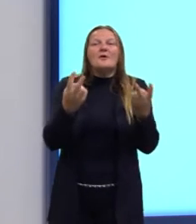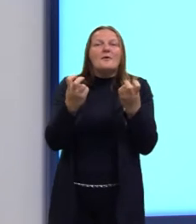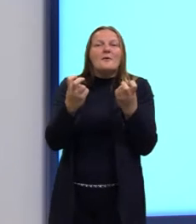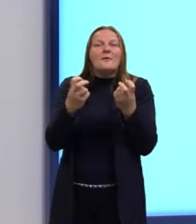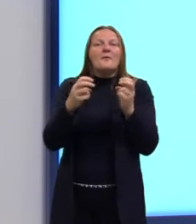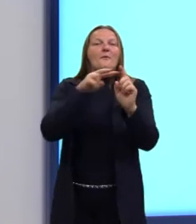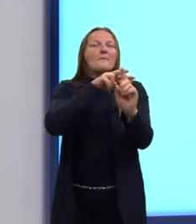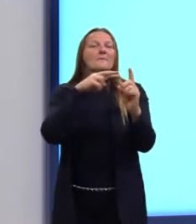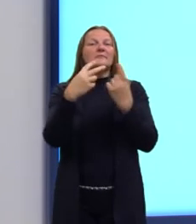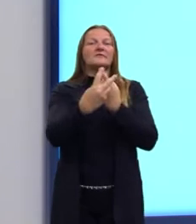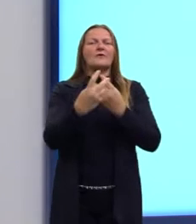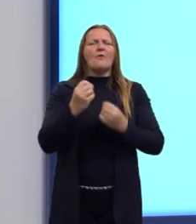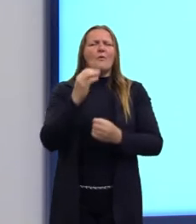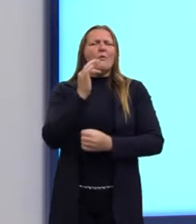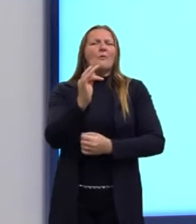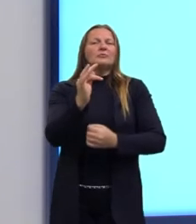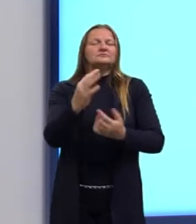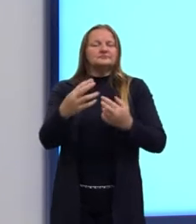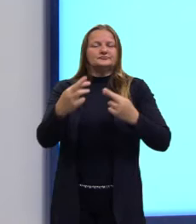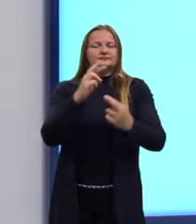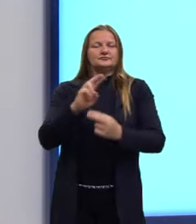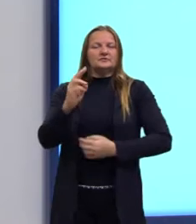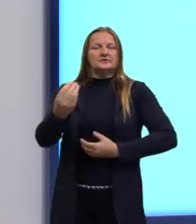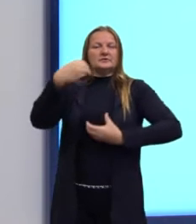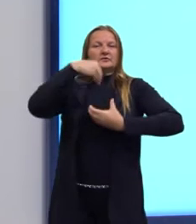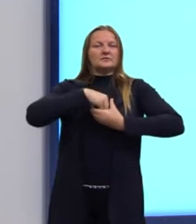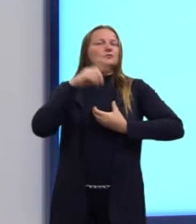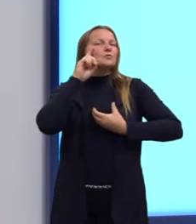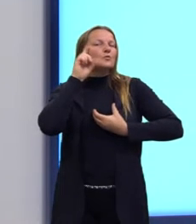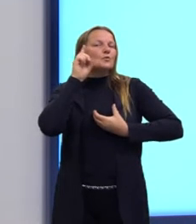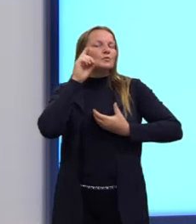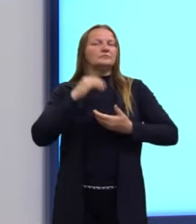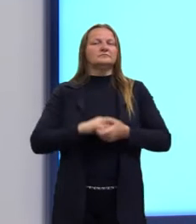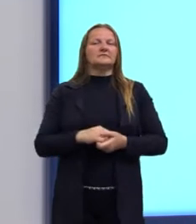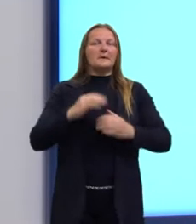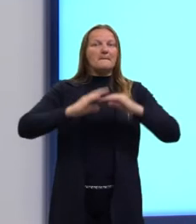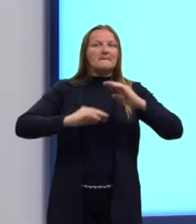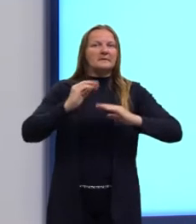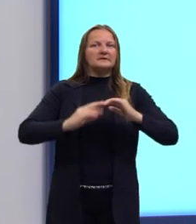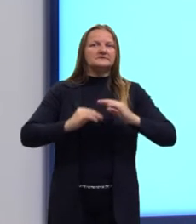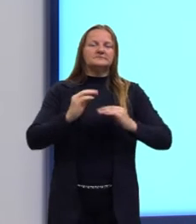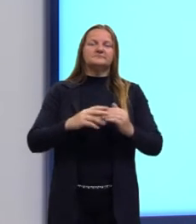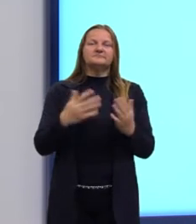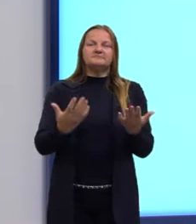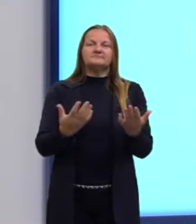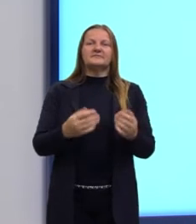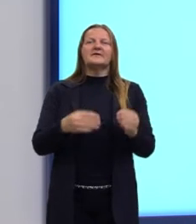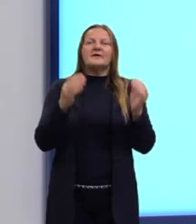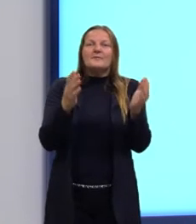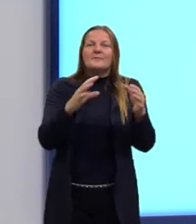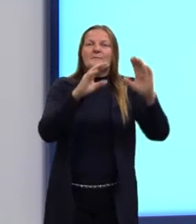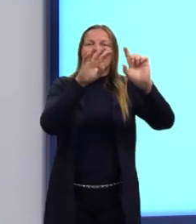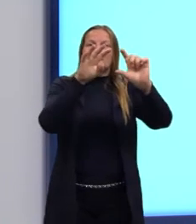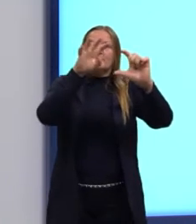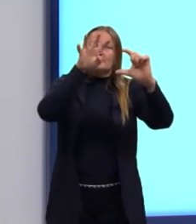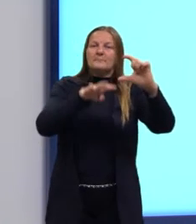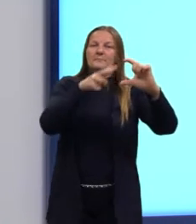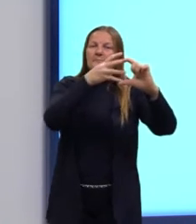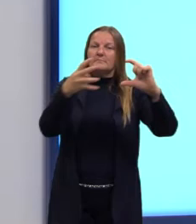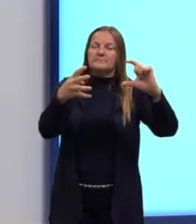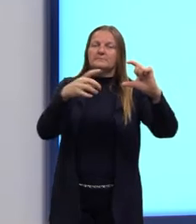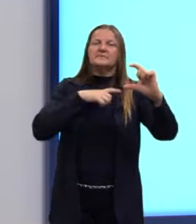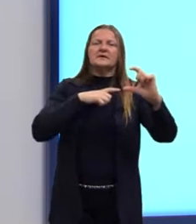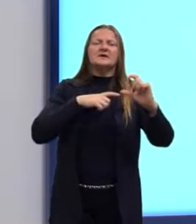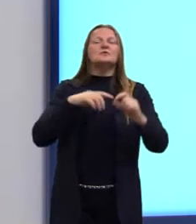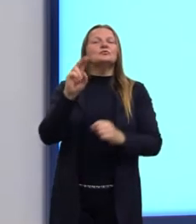onde que esse conteúdo está sendo utilizado no dia a dia né na prática Então as matrizes elas estão